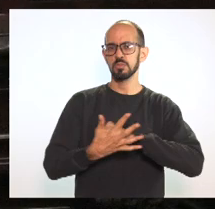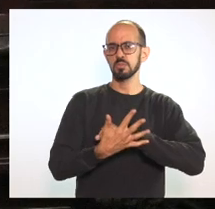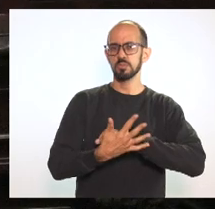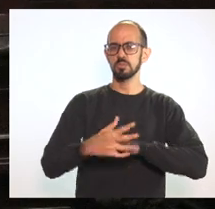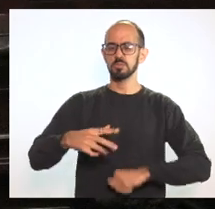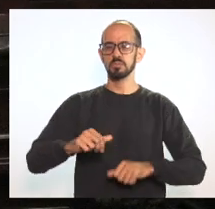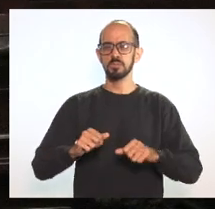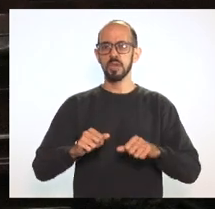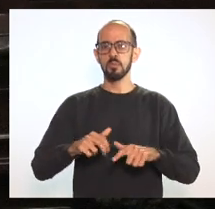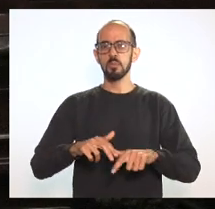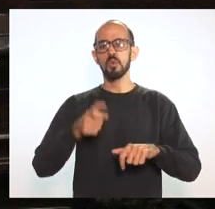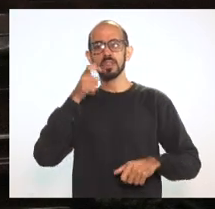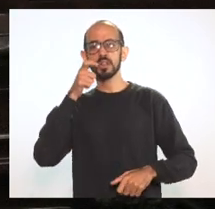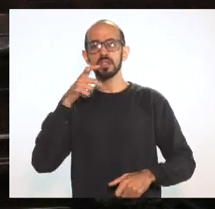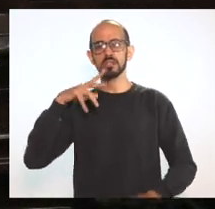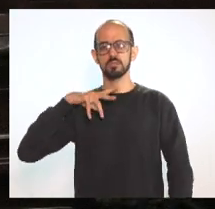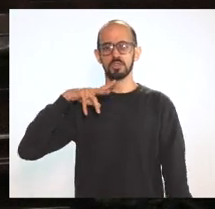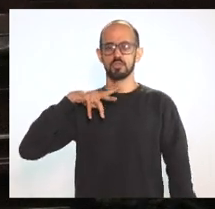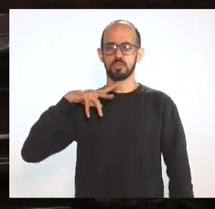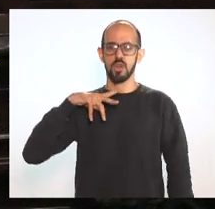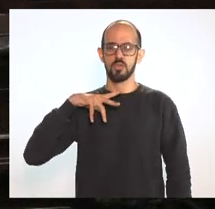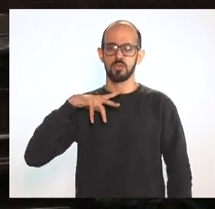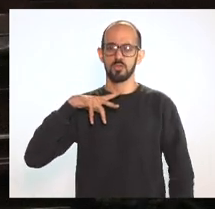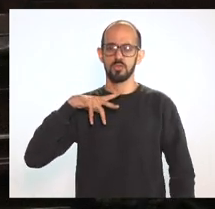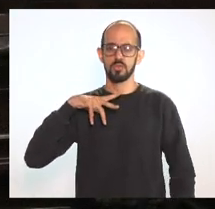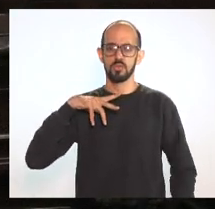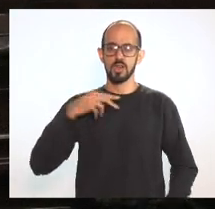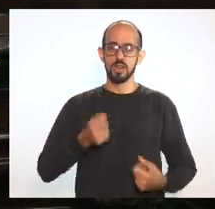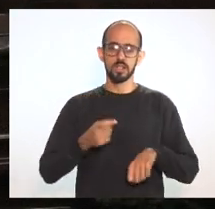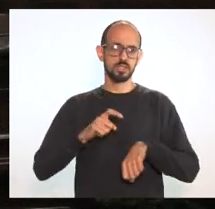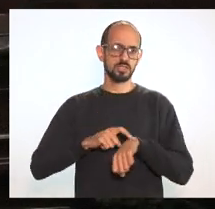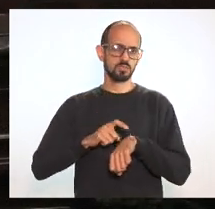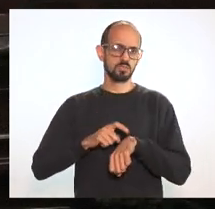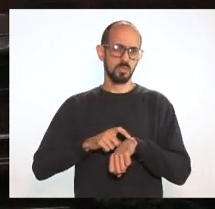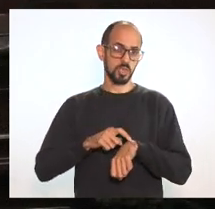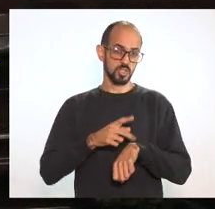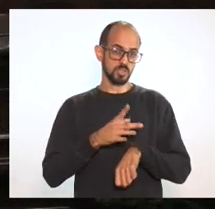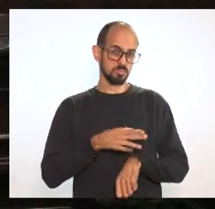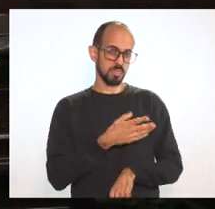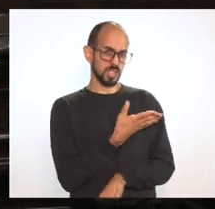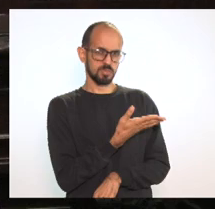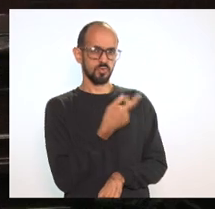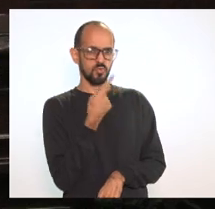aqui anteriormente, esses mesmos que pregam o lockdown